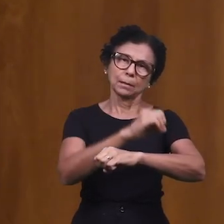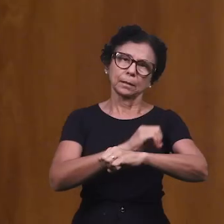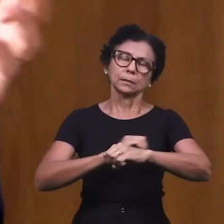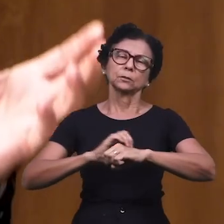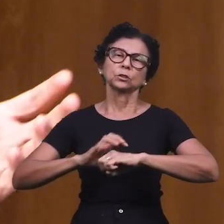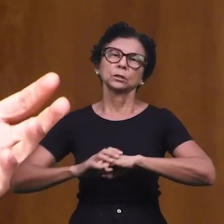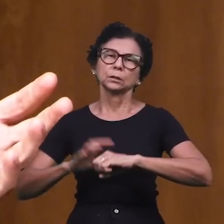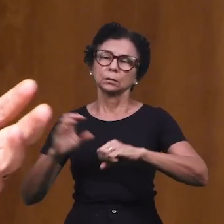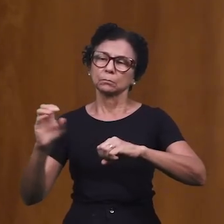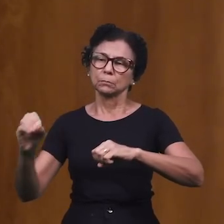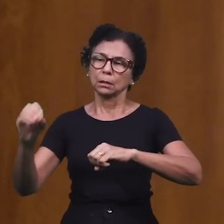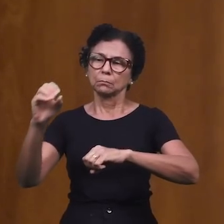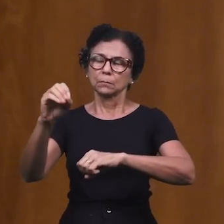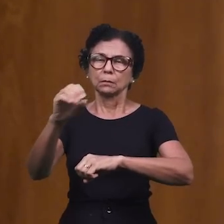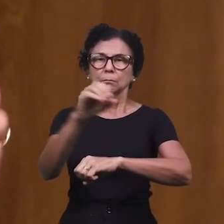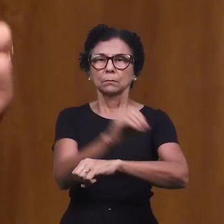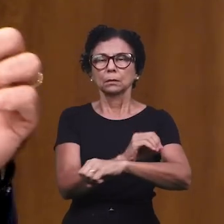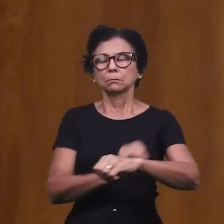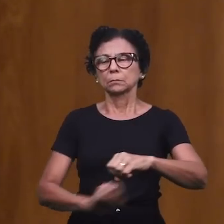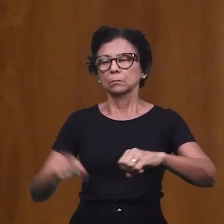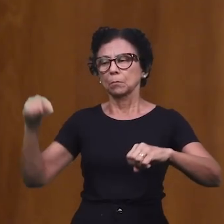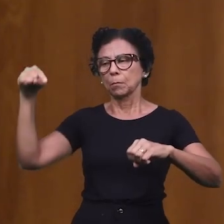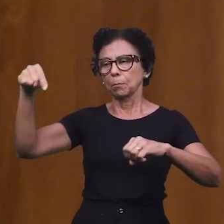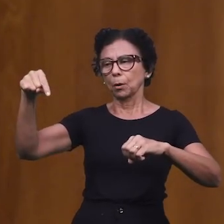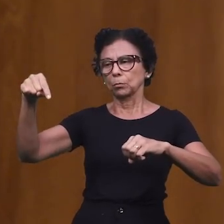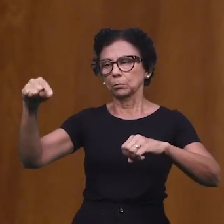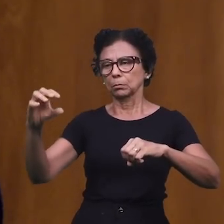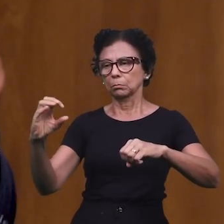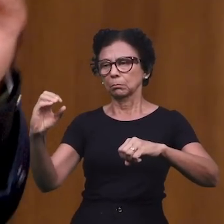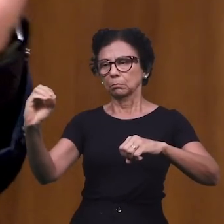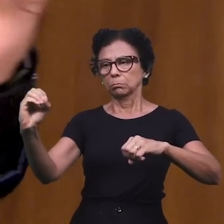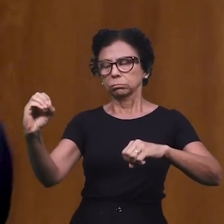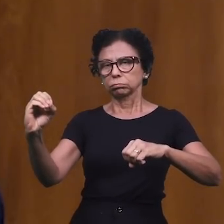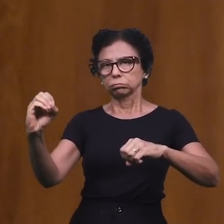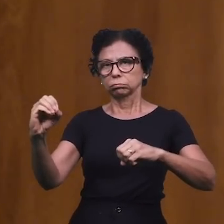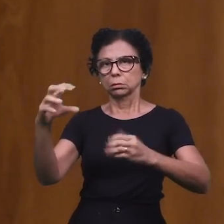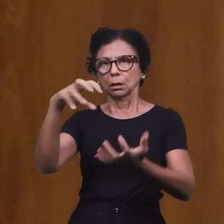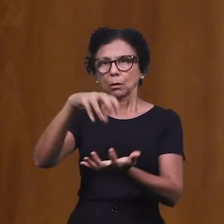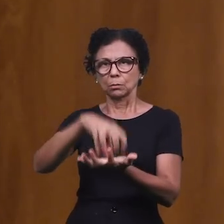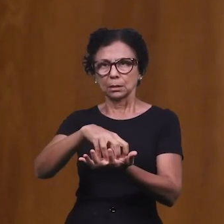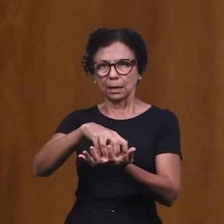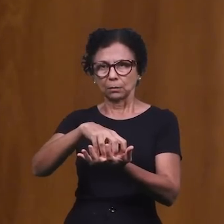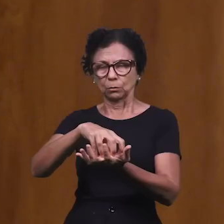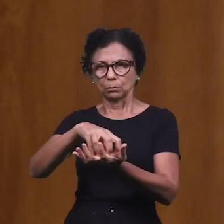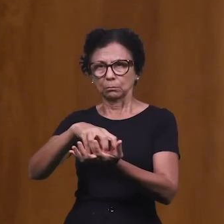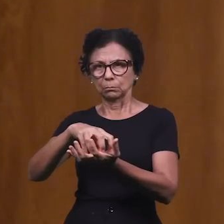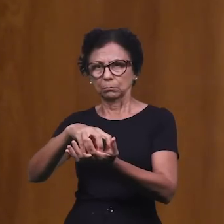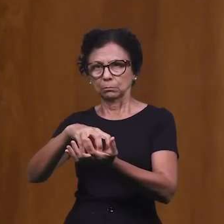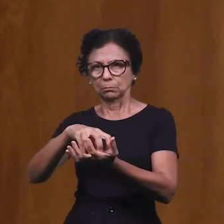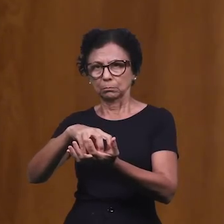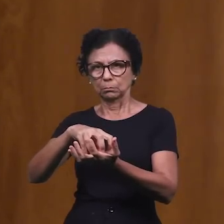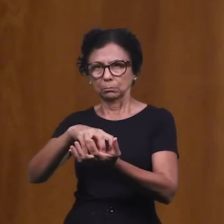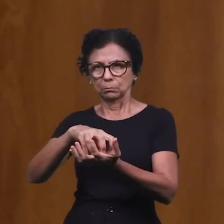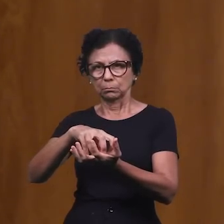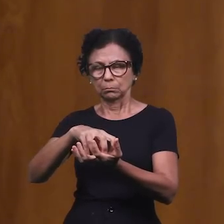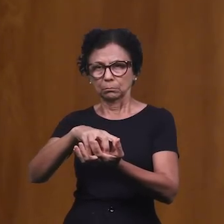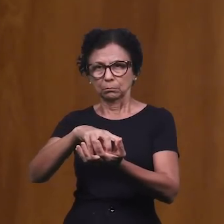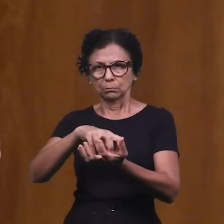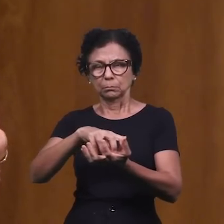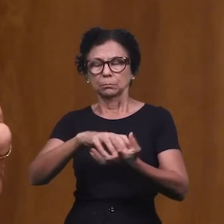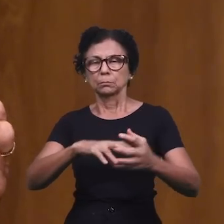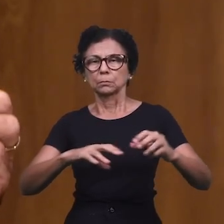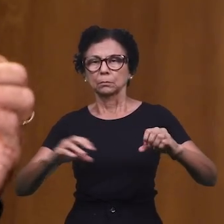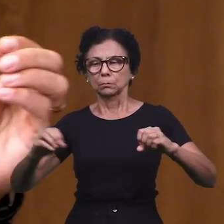onde estrelas orbitam um ponto de massa que é o centro comum delas, gravitacional.